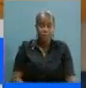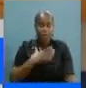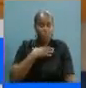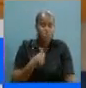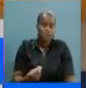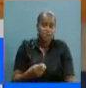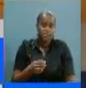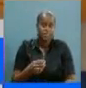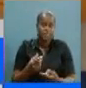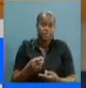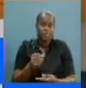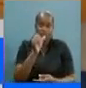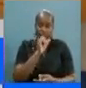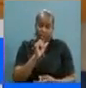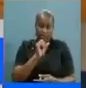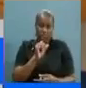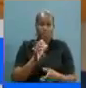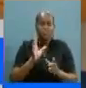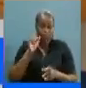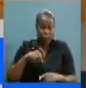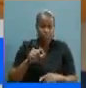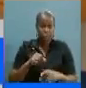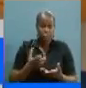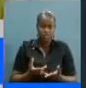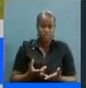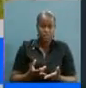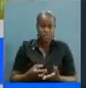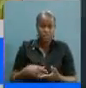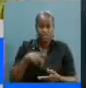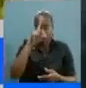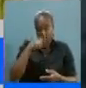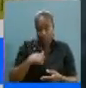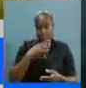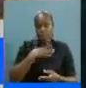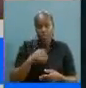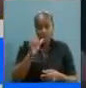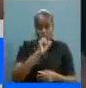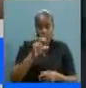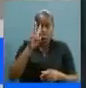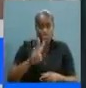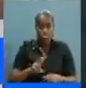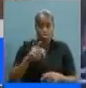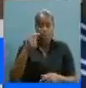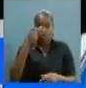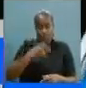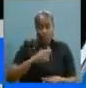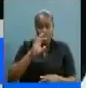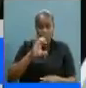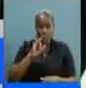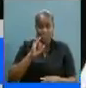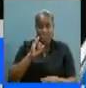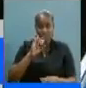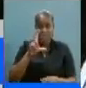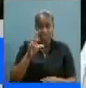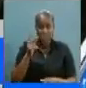cantar? Sim, diz que me lembrar de mim de gostar de cantar. No segundo lugar ficou a Sílvia Gomes e no terceiro, Naíssa